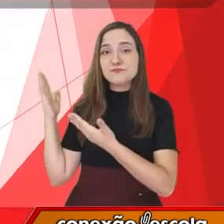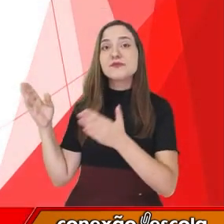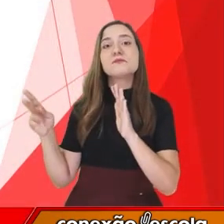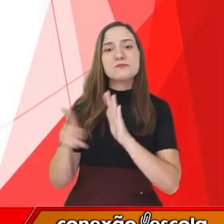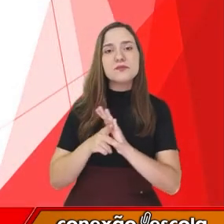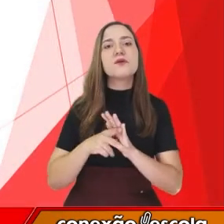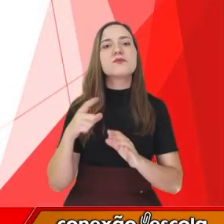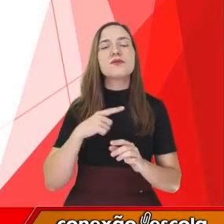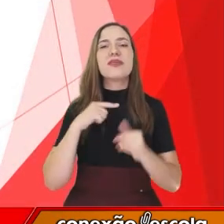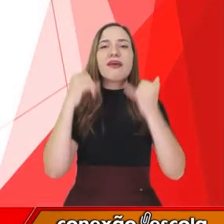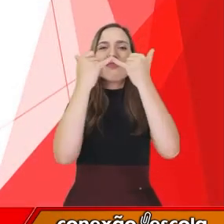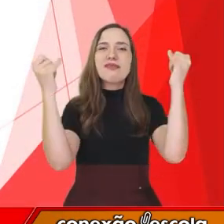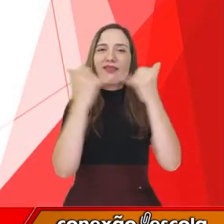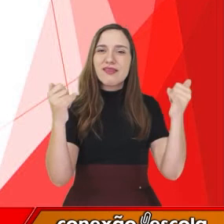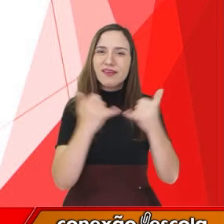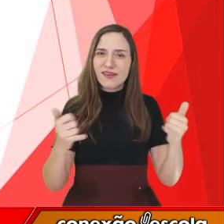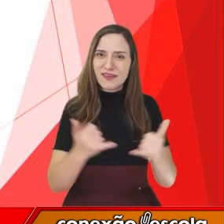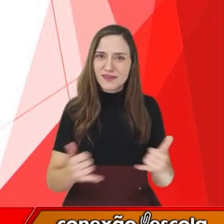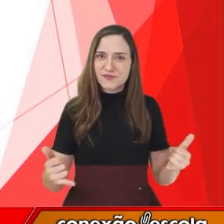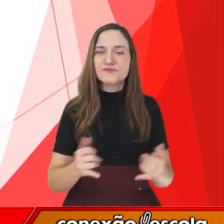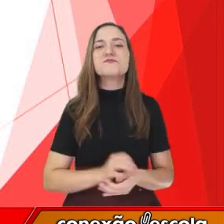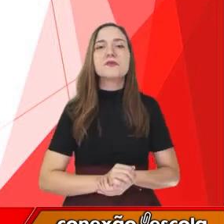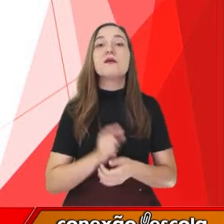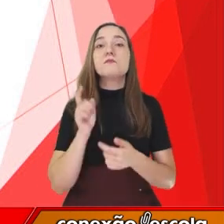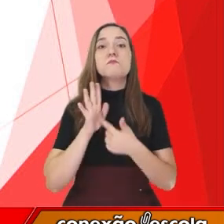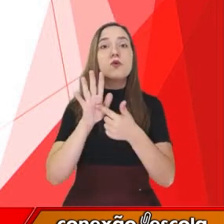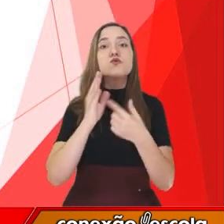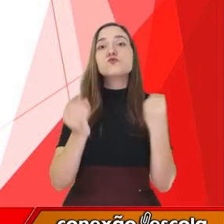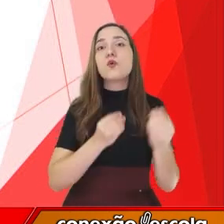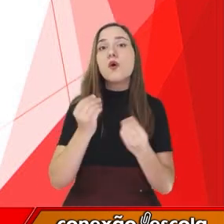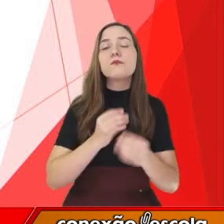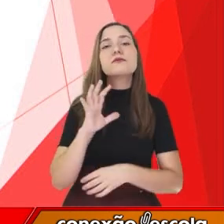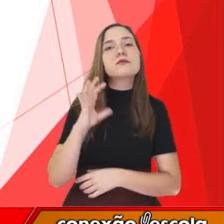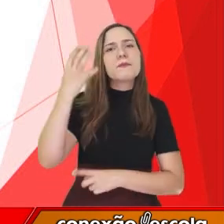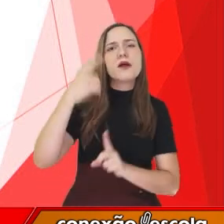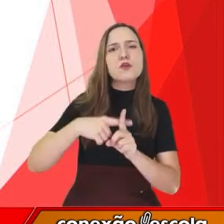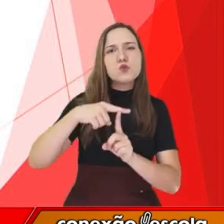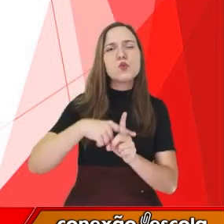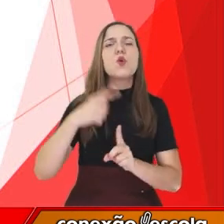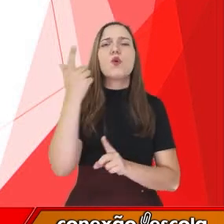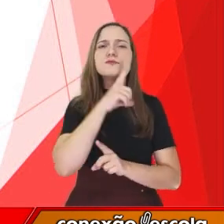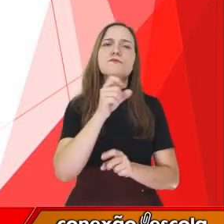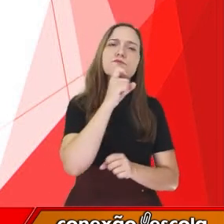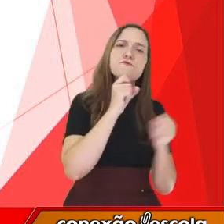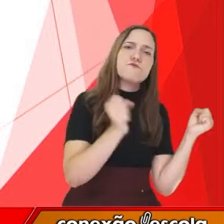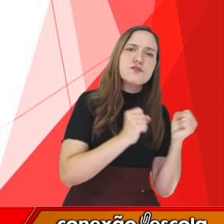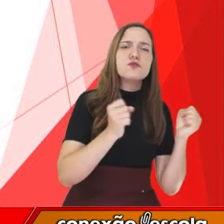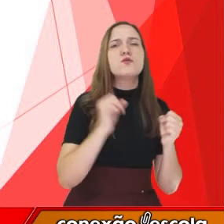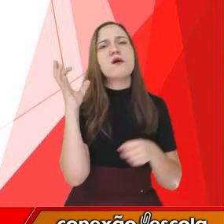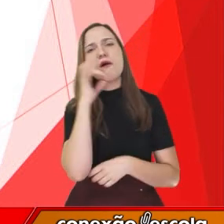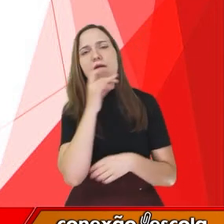de linhas. O gráfico de linhas mostra as evoluções ou diminuições de algum